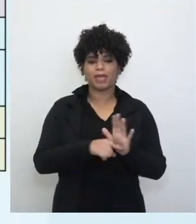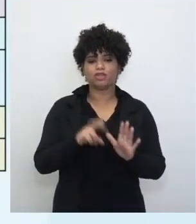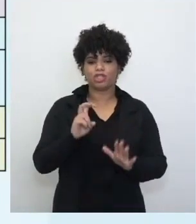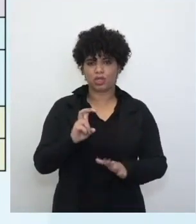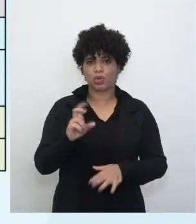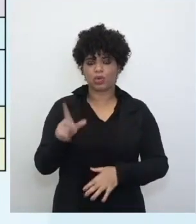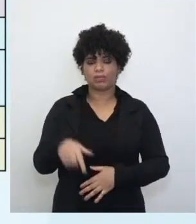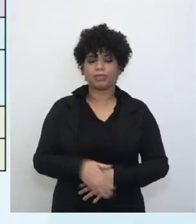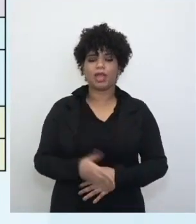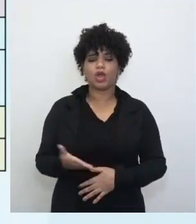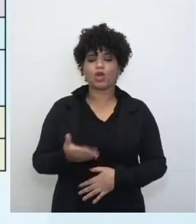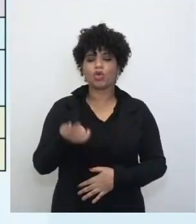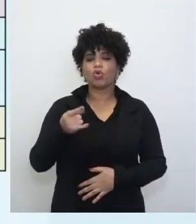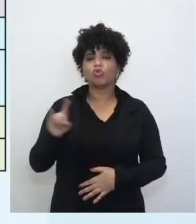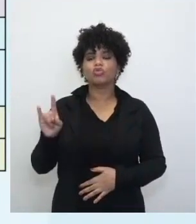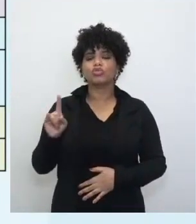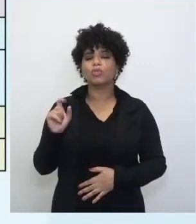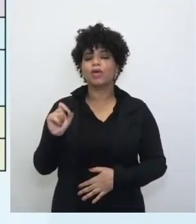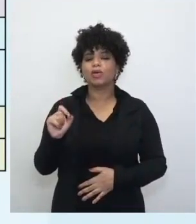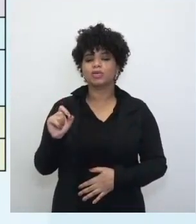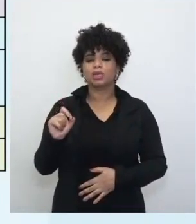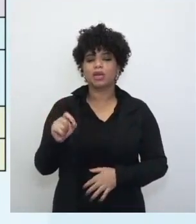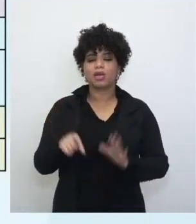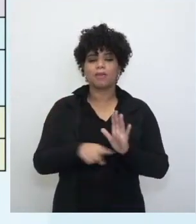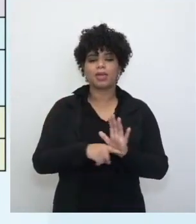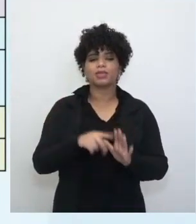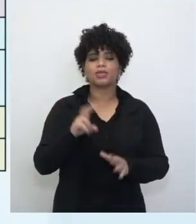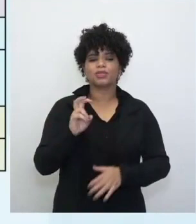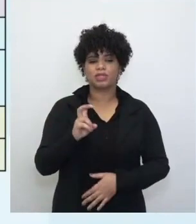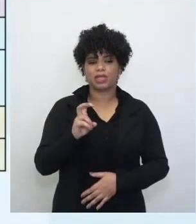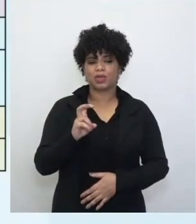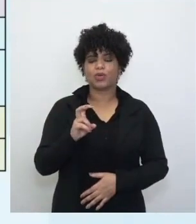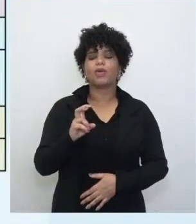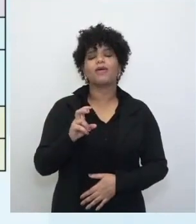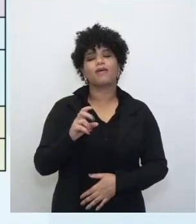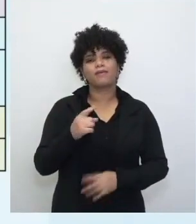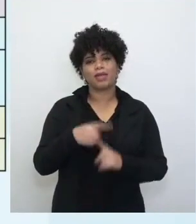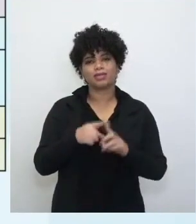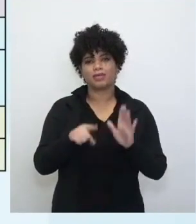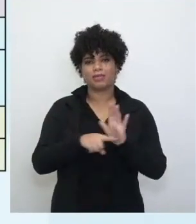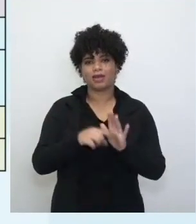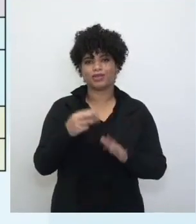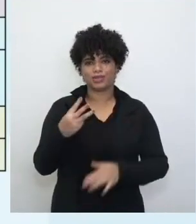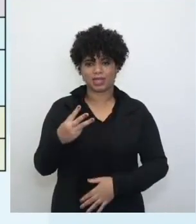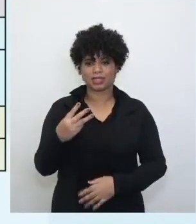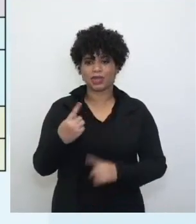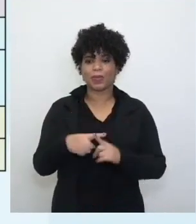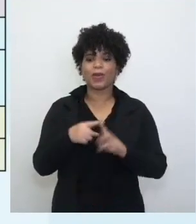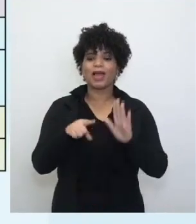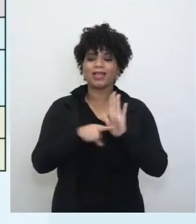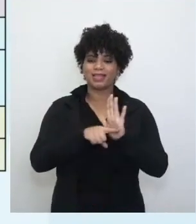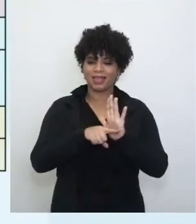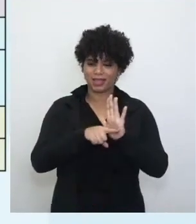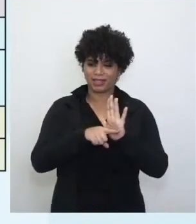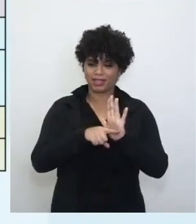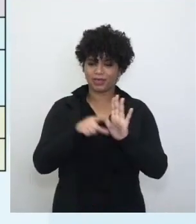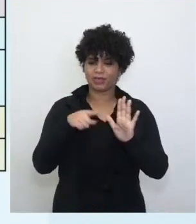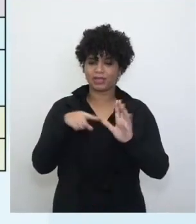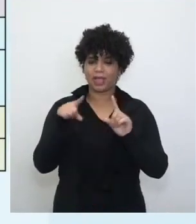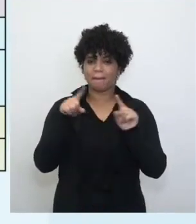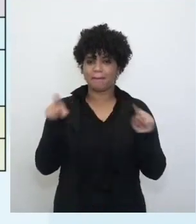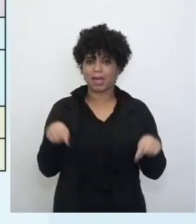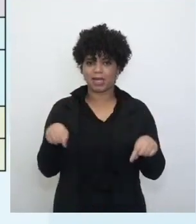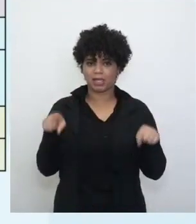5. Agora, o último processo. Pego esse menos 5 e multiplico lá pelo menos 3. Como ele é negativo, vou colocar entre parênteses, tá